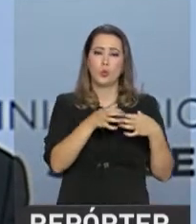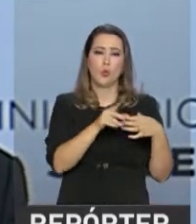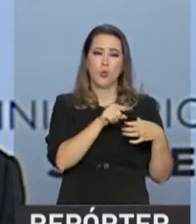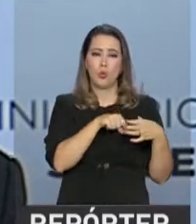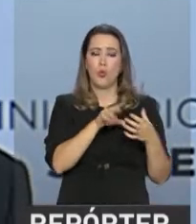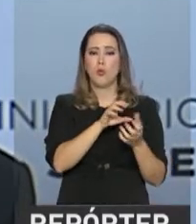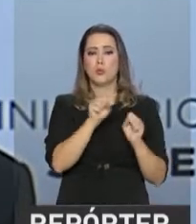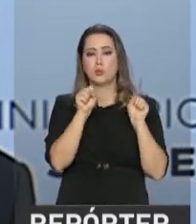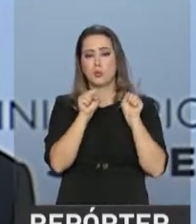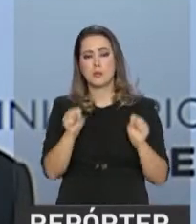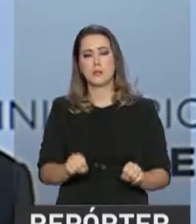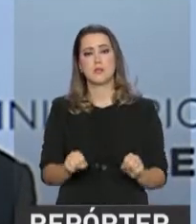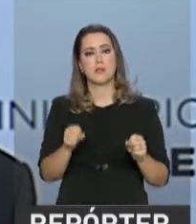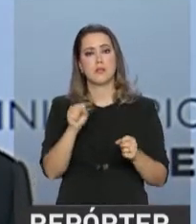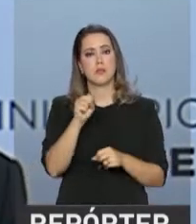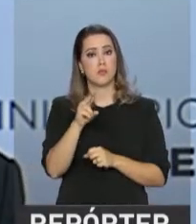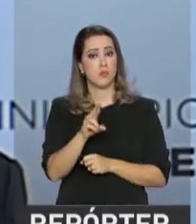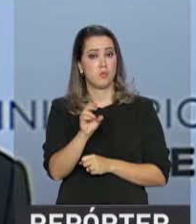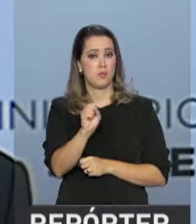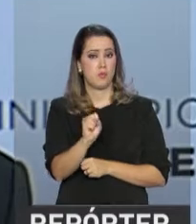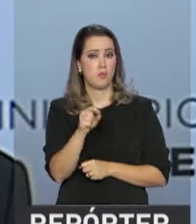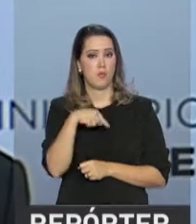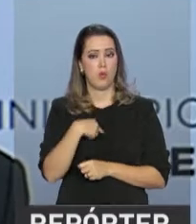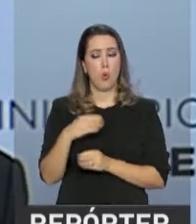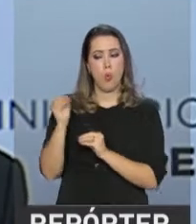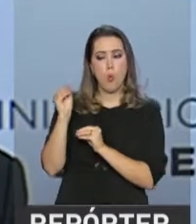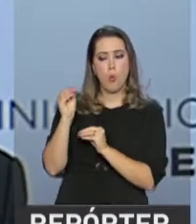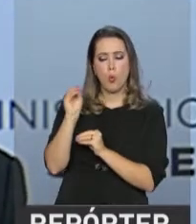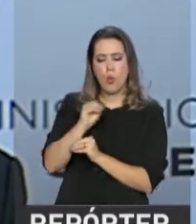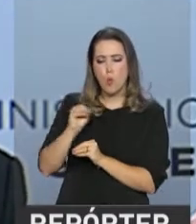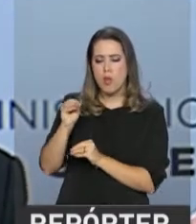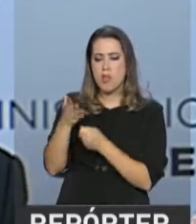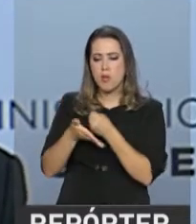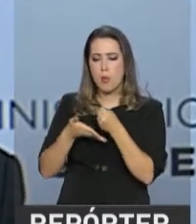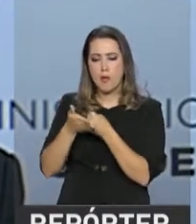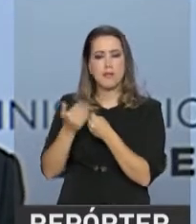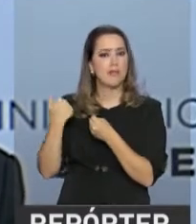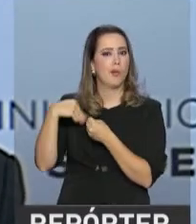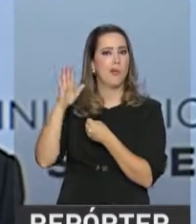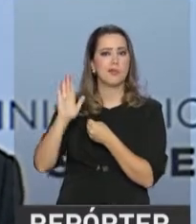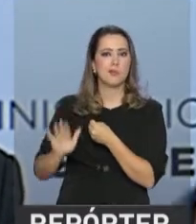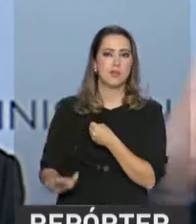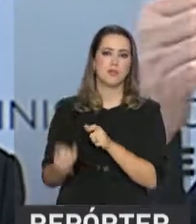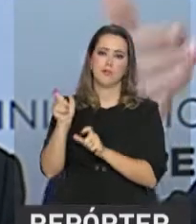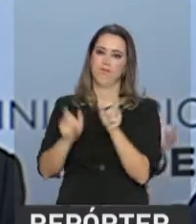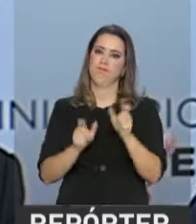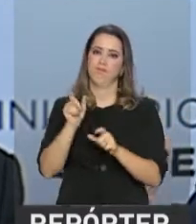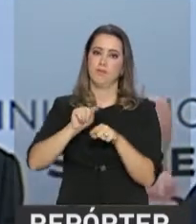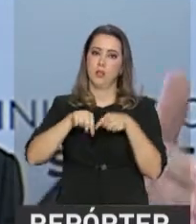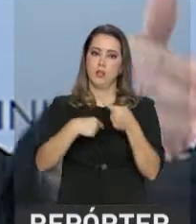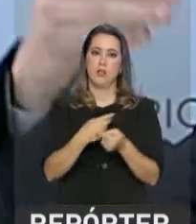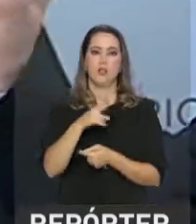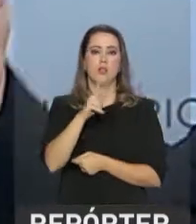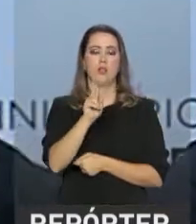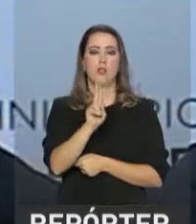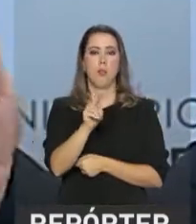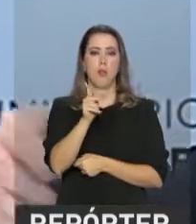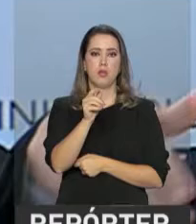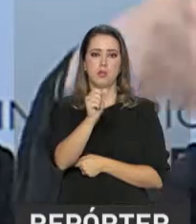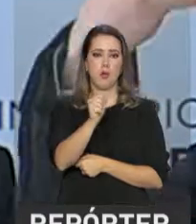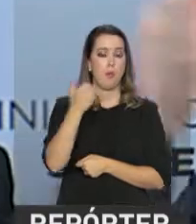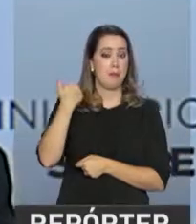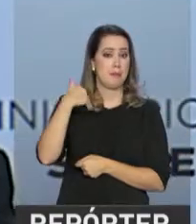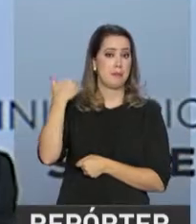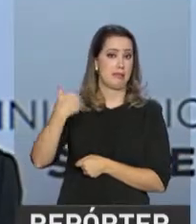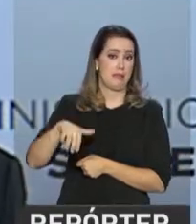mais caro evidentemente o atendimento da atenção básica é o mais barato por habitante depois na outra mais cara no hospital é mais